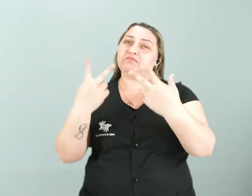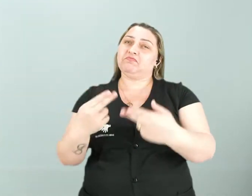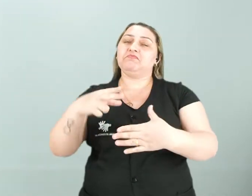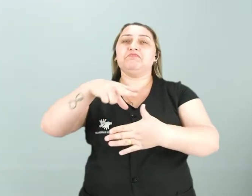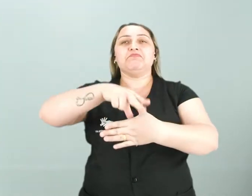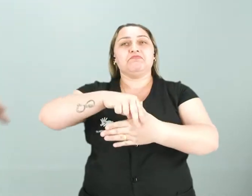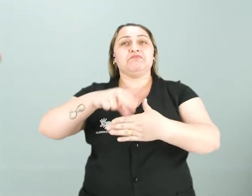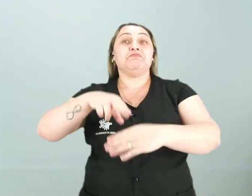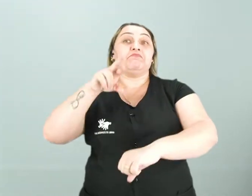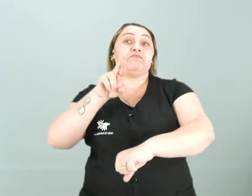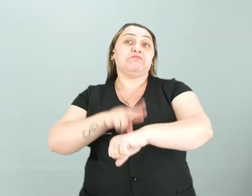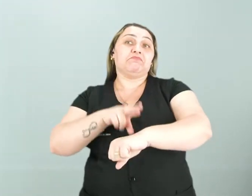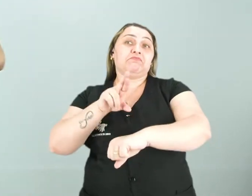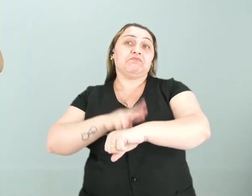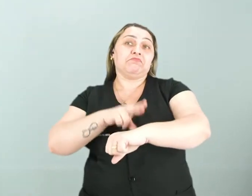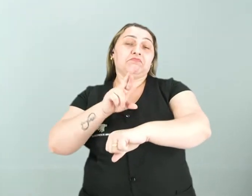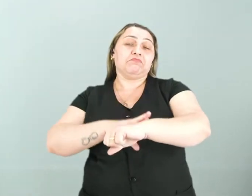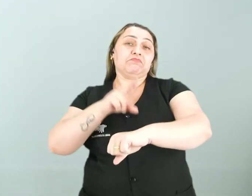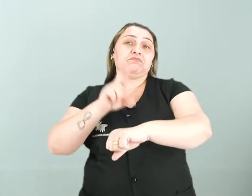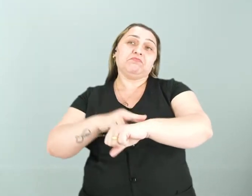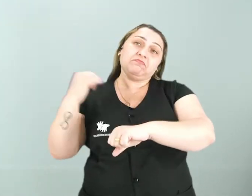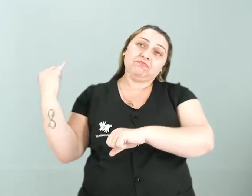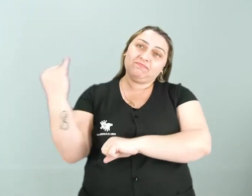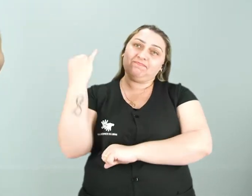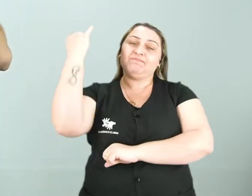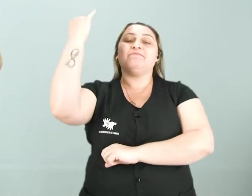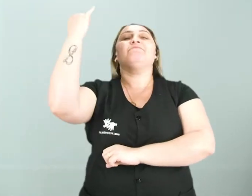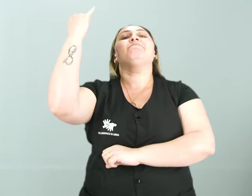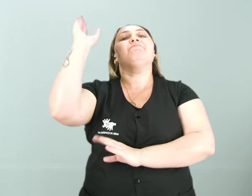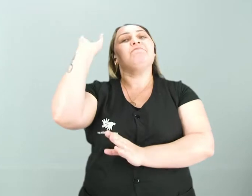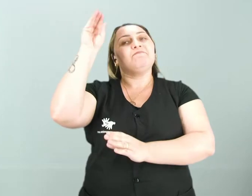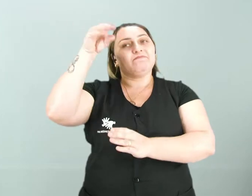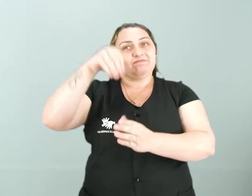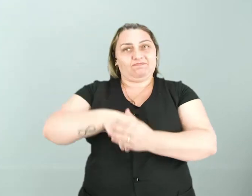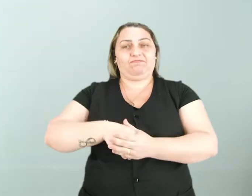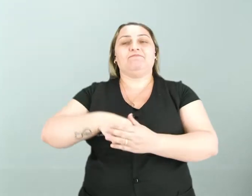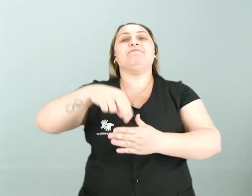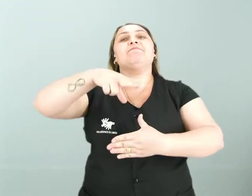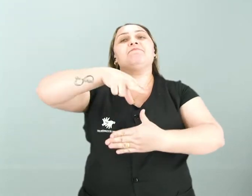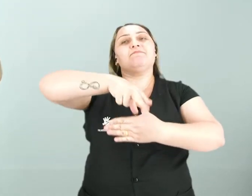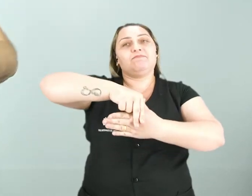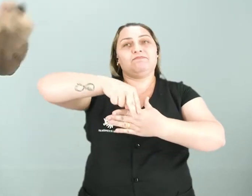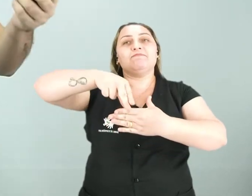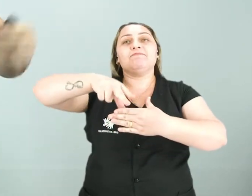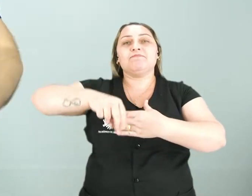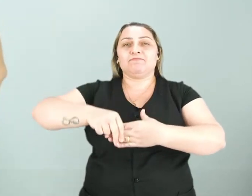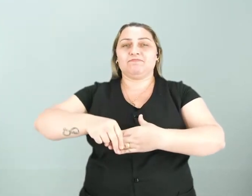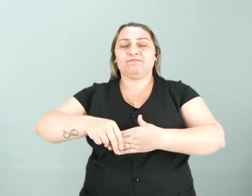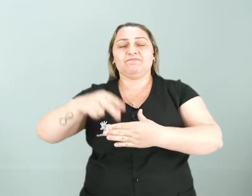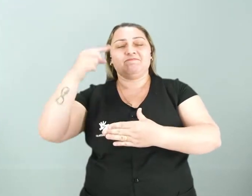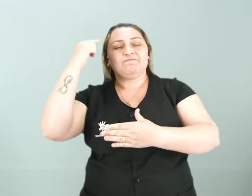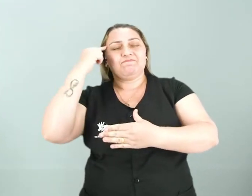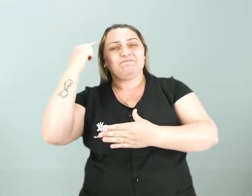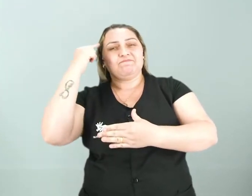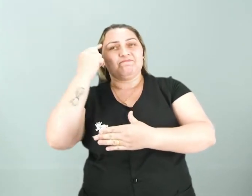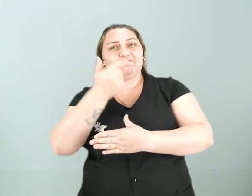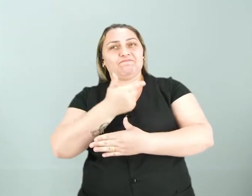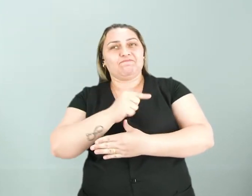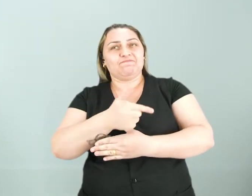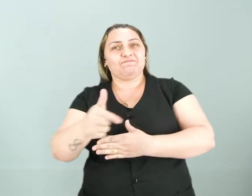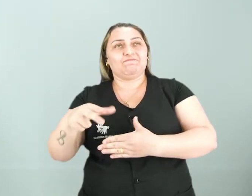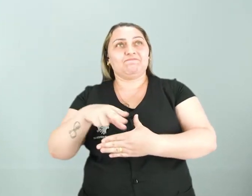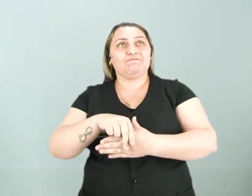que o ritmo é bastante importante dentro do cordel. Já pensou um cordel sem ritmo?